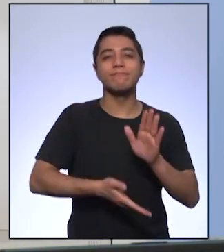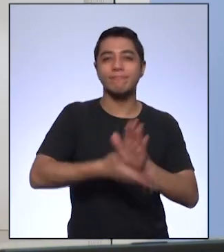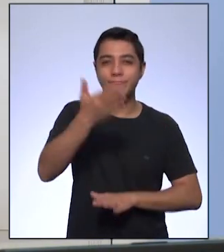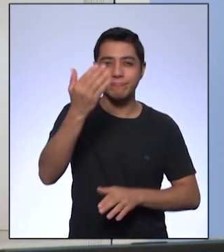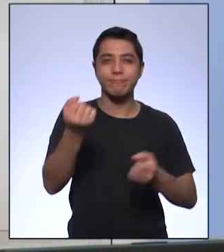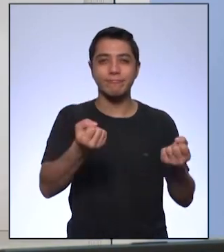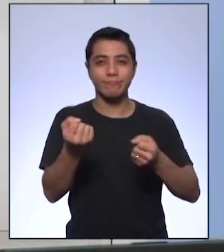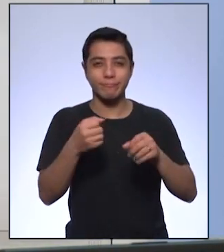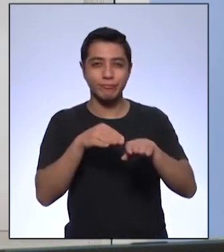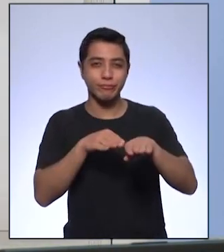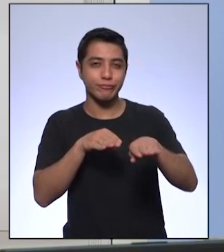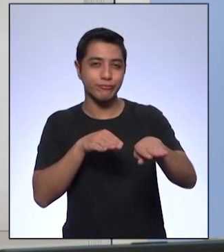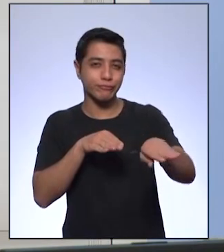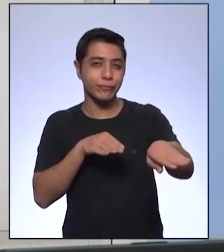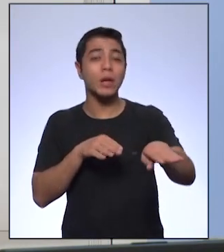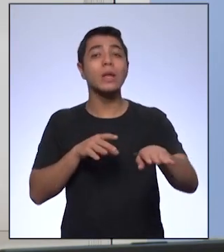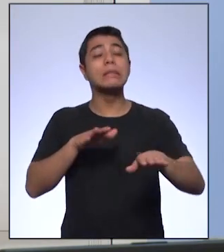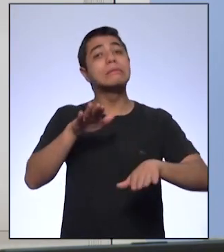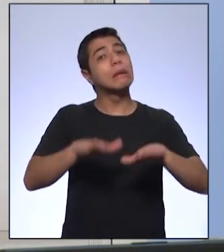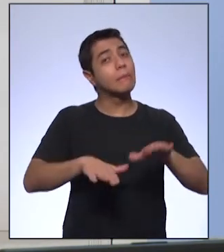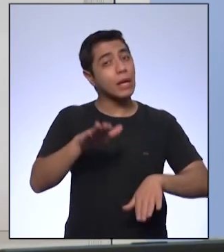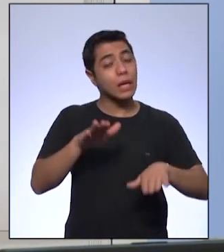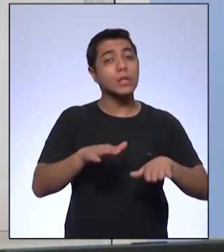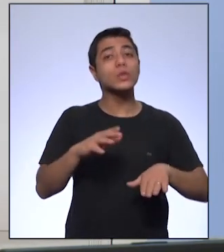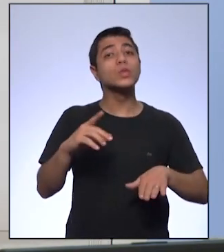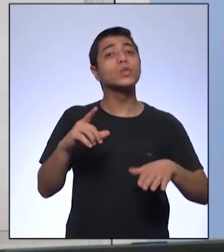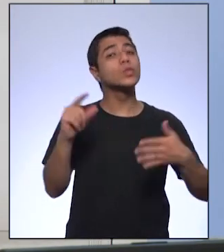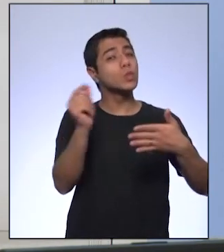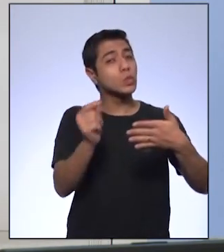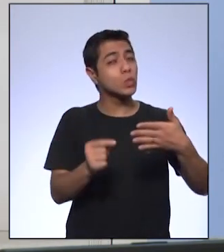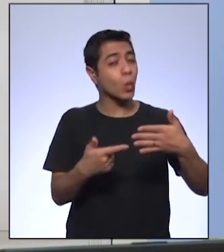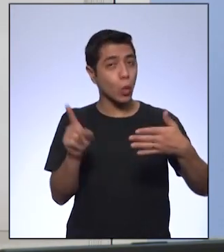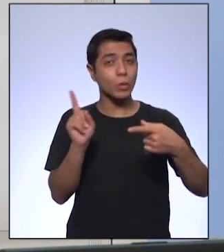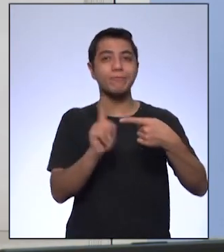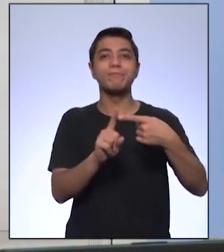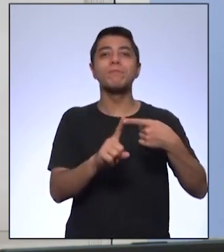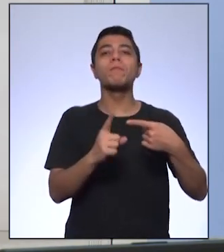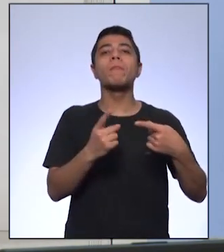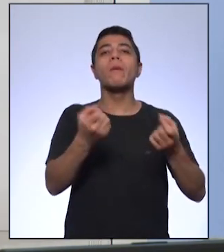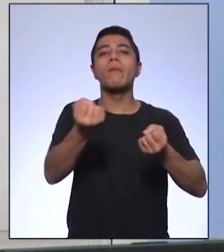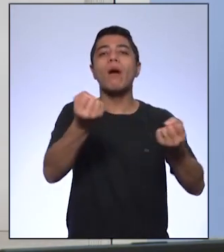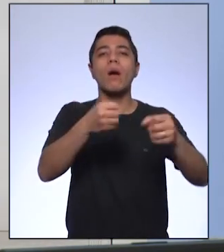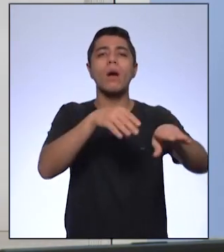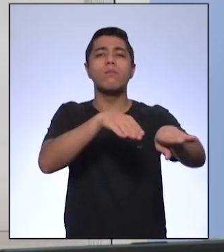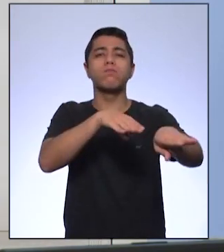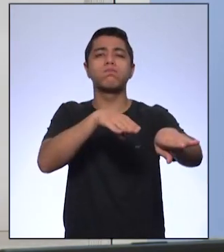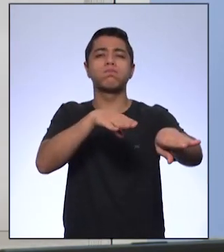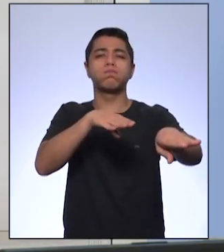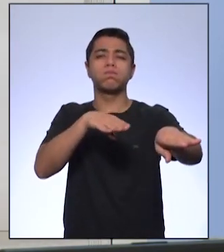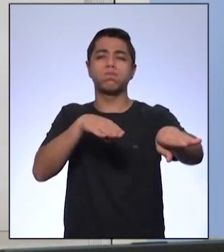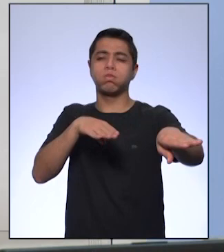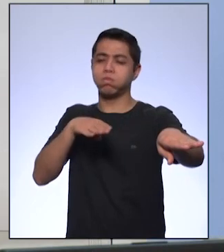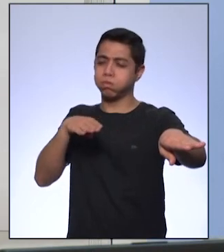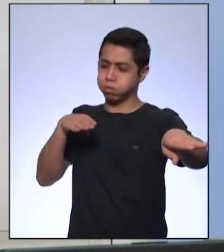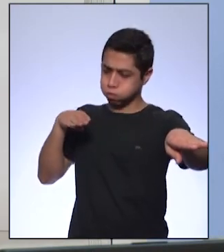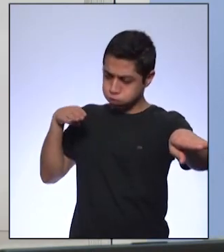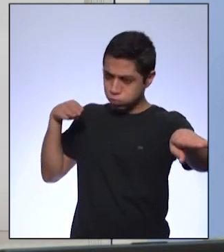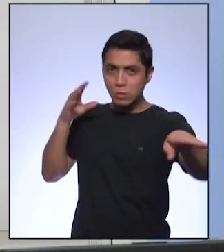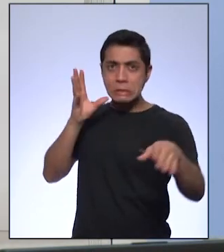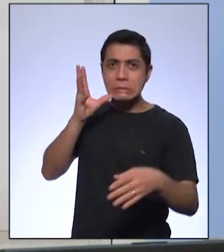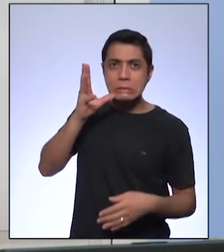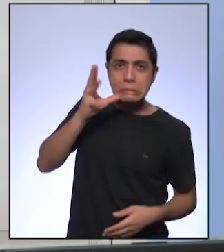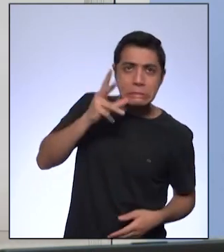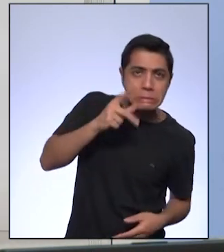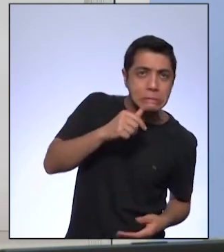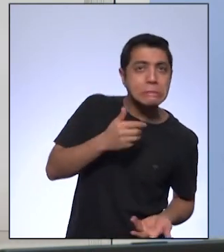trânsito, ou seja, quanto tempo vai demorar para se fazer esse percurso, e a questão da demanda também. Não é isso? Ou